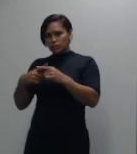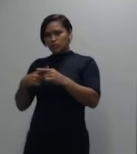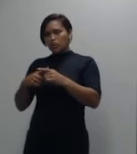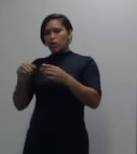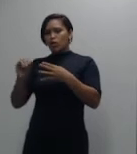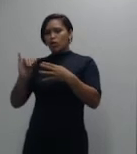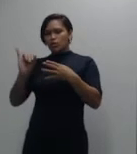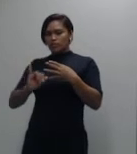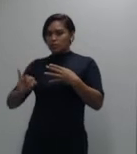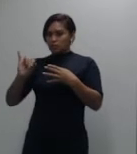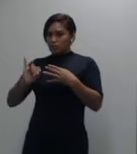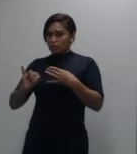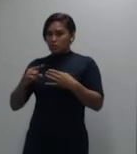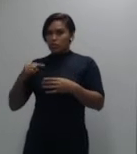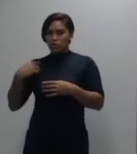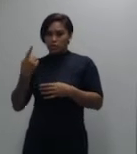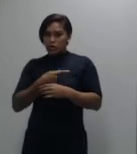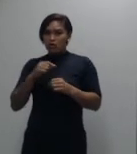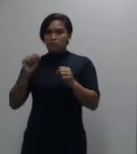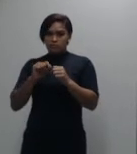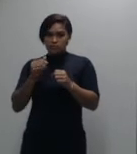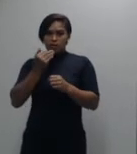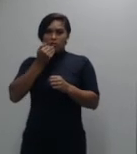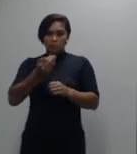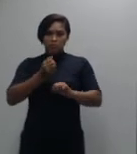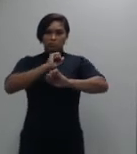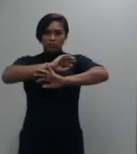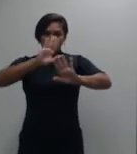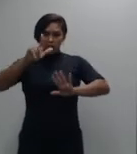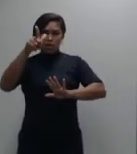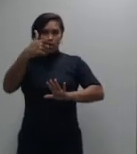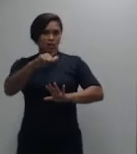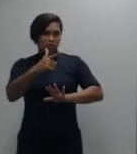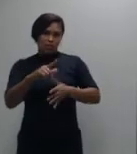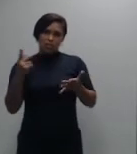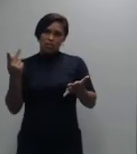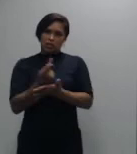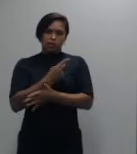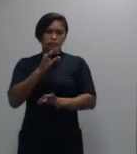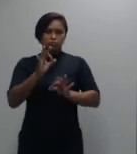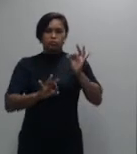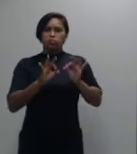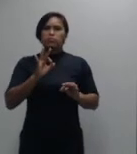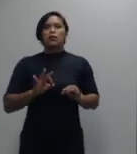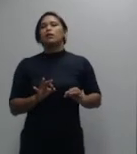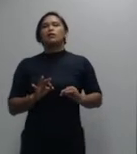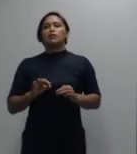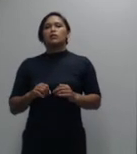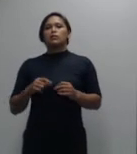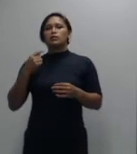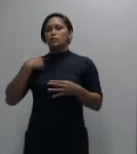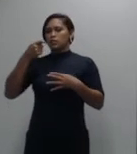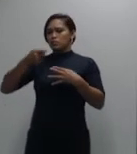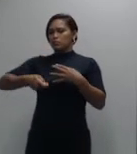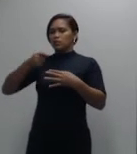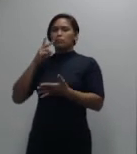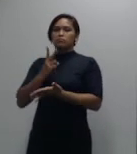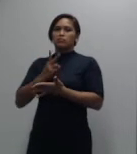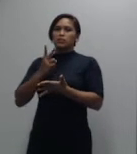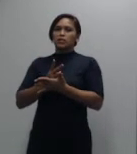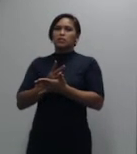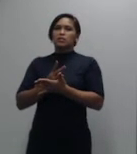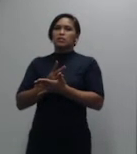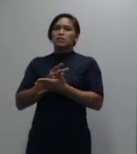agravo interno nos fizemos o pedido Expresso para ti não houvesse julgamento se transferência manteiga julgamento na Esfera